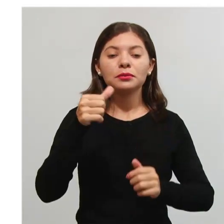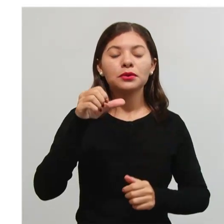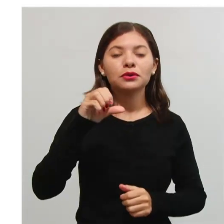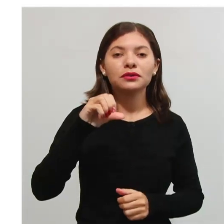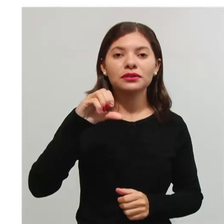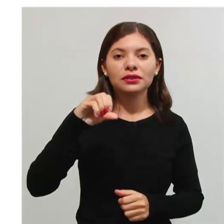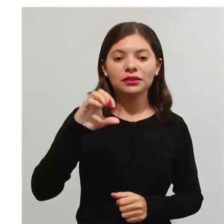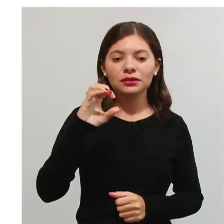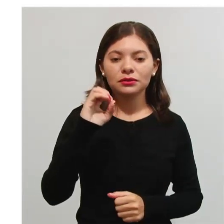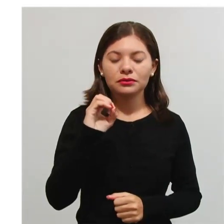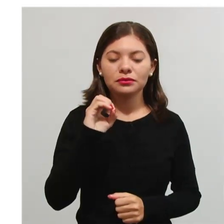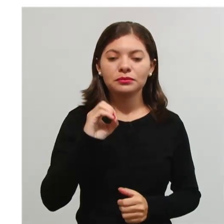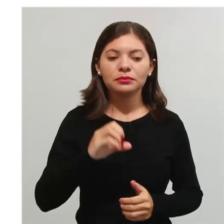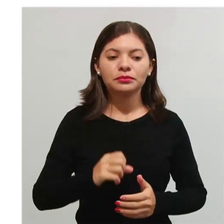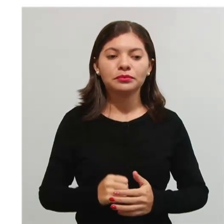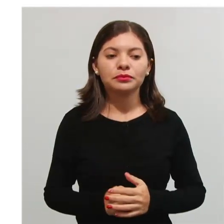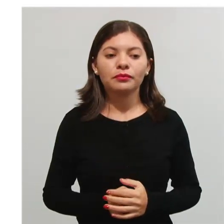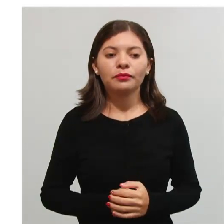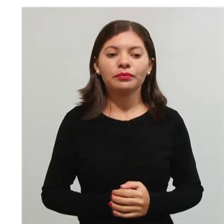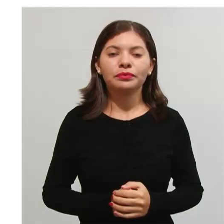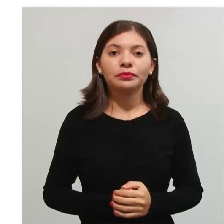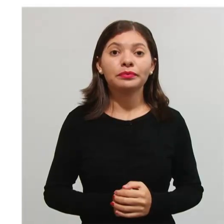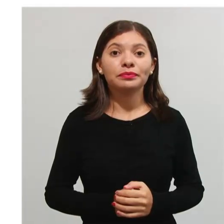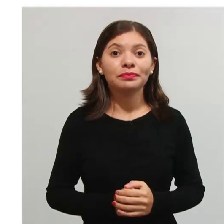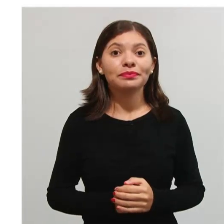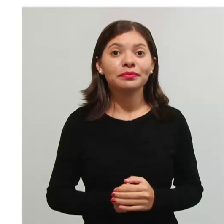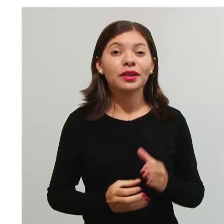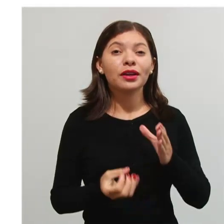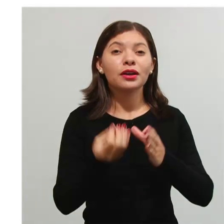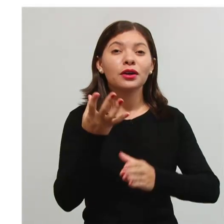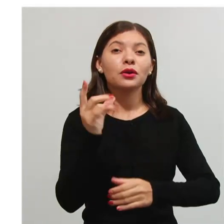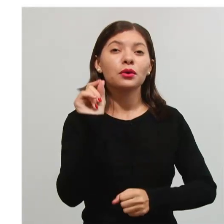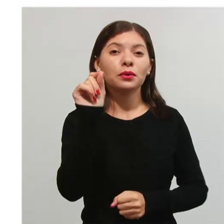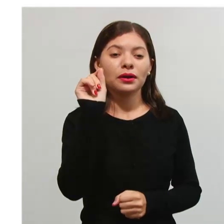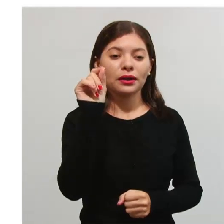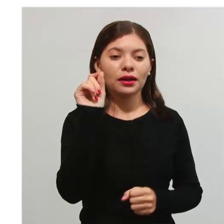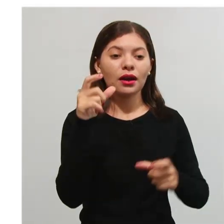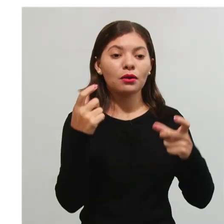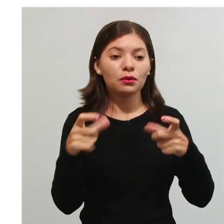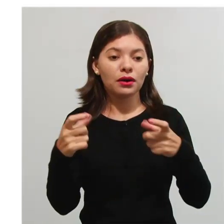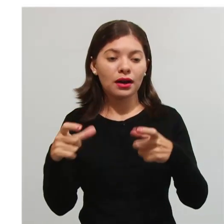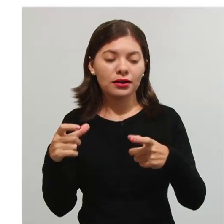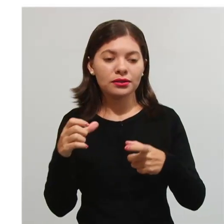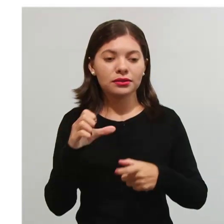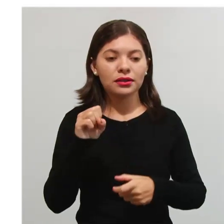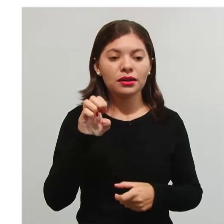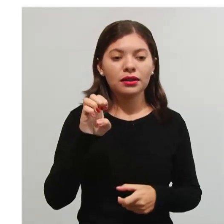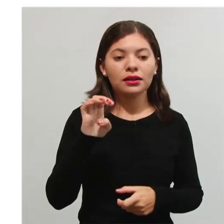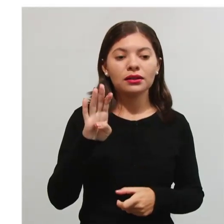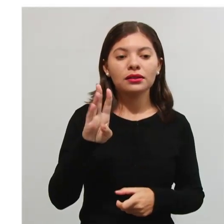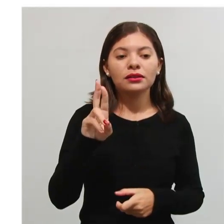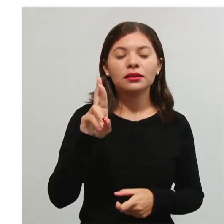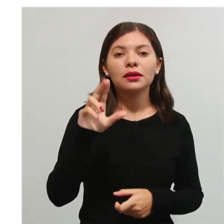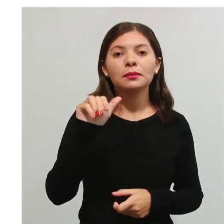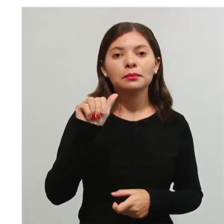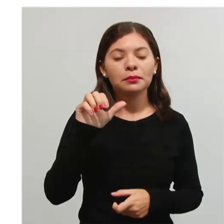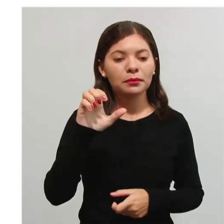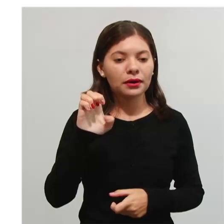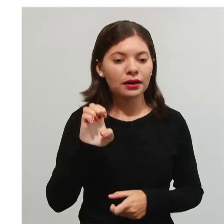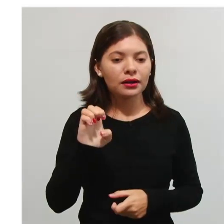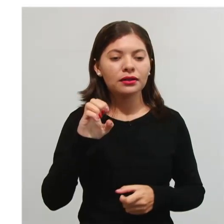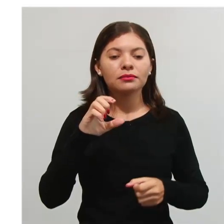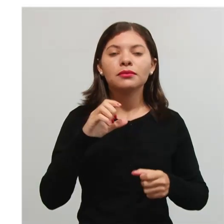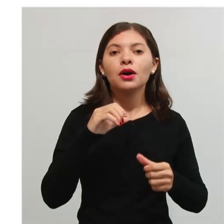de 1990, quando foram criadas as entidades, como o SEBRAE, que é o Serviço Brasileiro